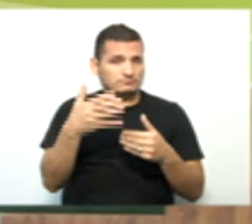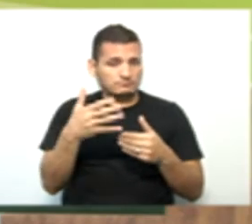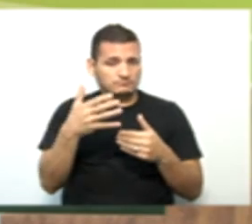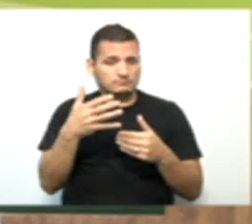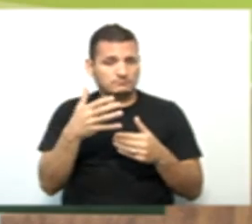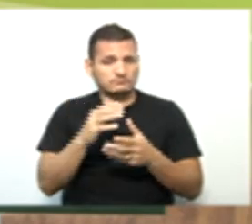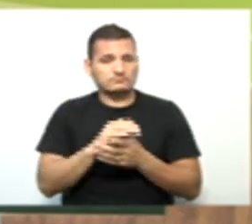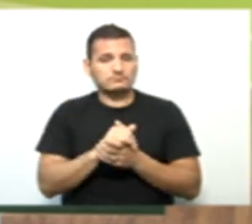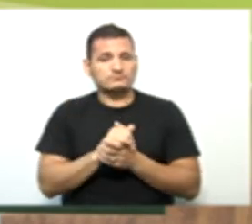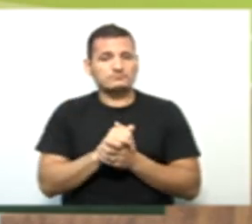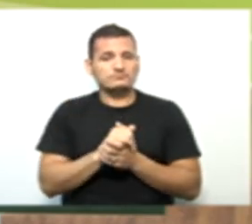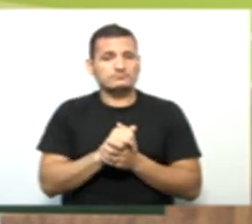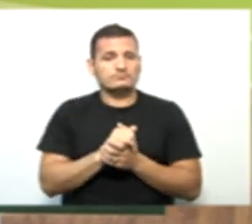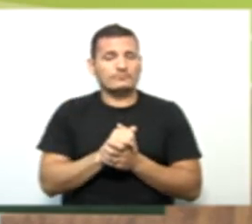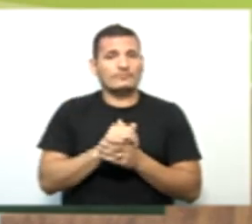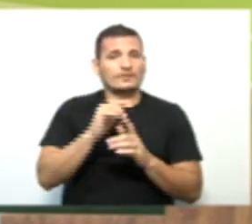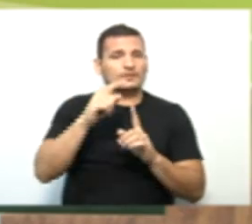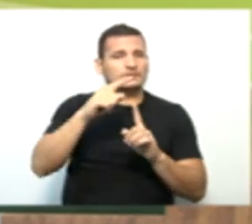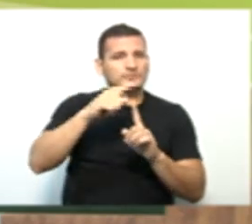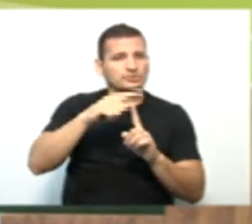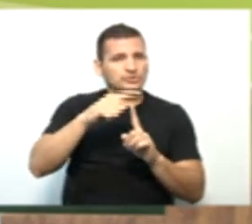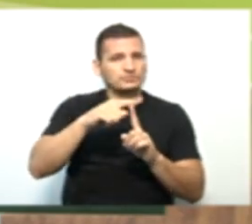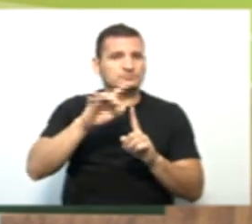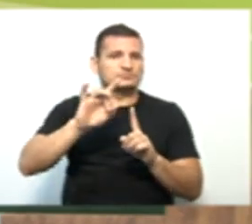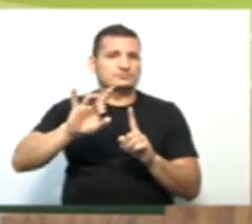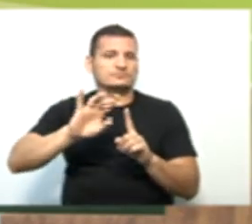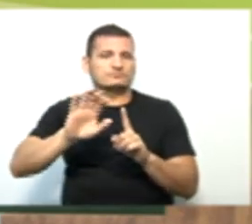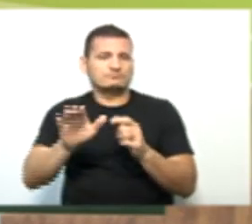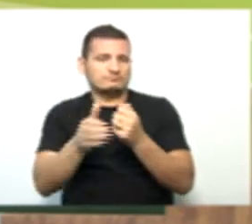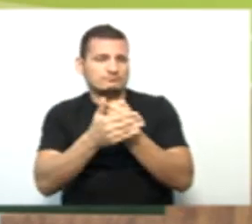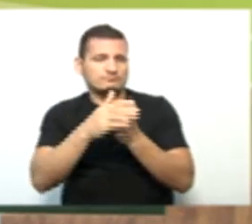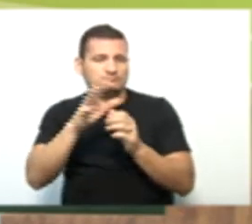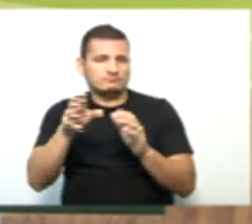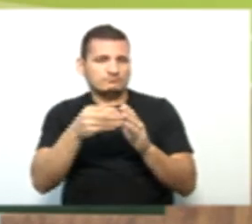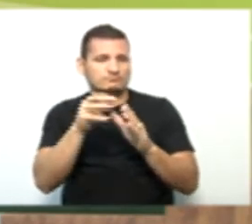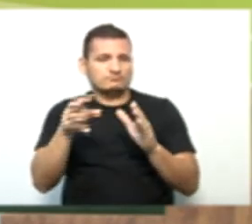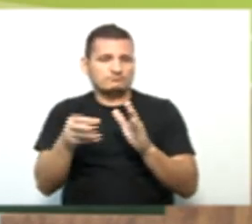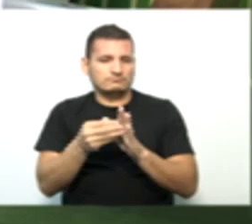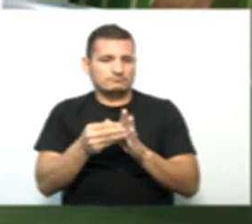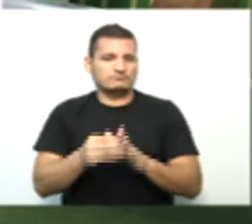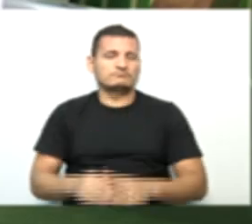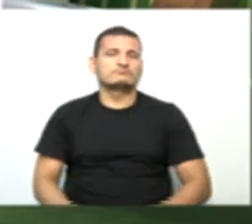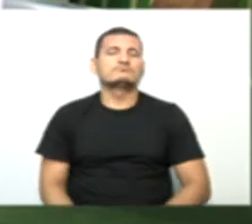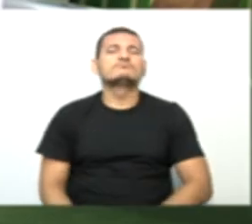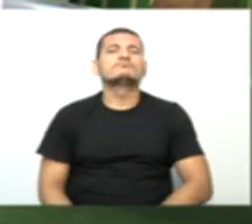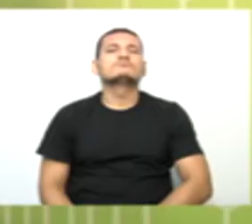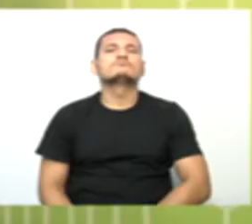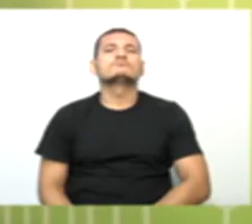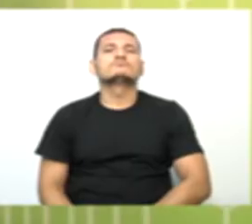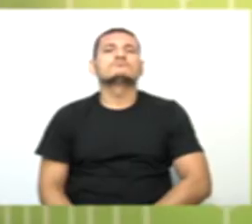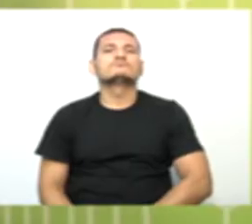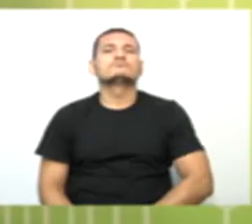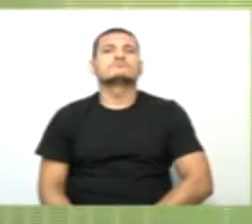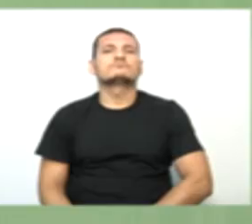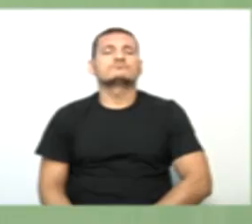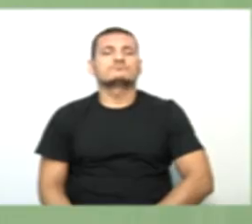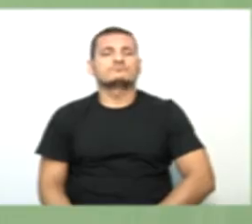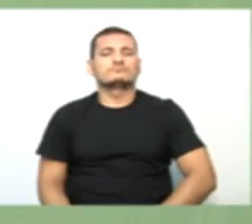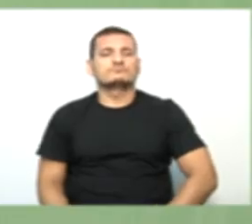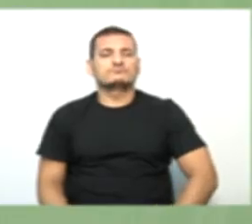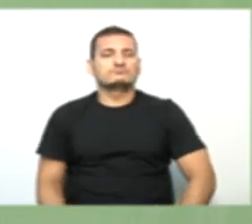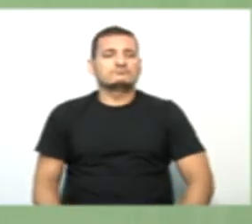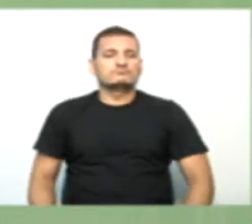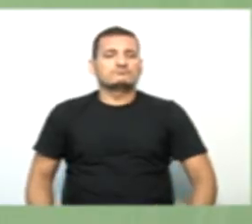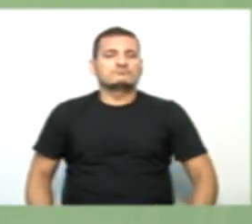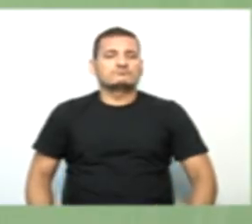tipo por debaixo dos panos, vamos dizer assim. Então, pode continuar, professora. Obrigada. Bom, assim que nós